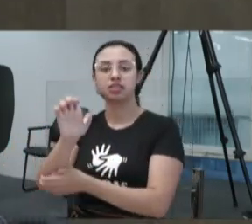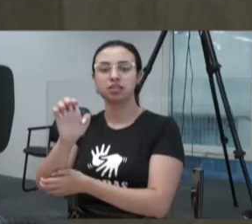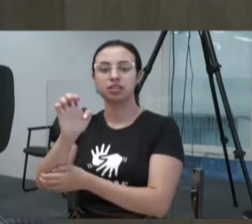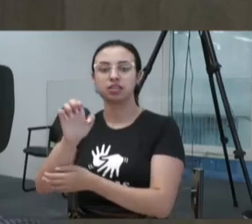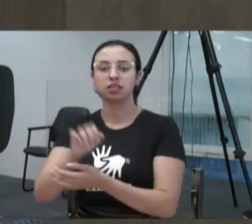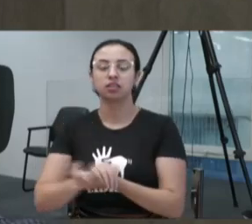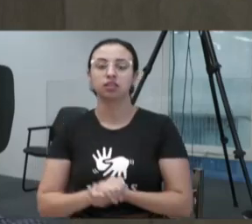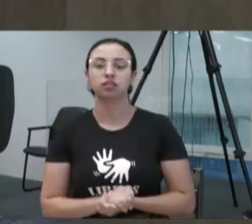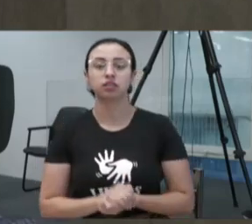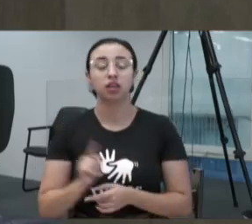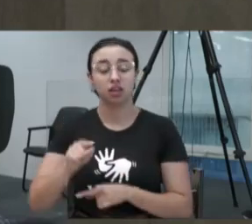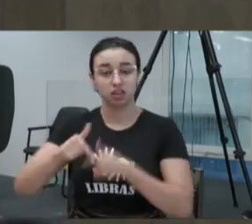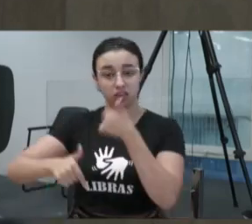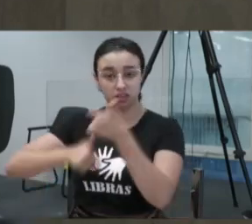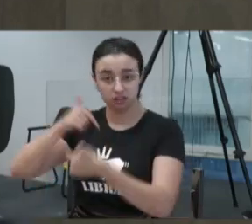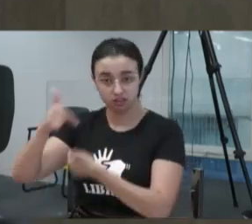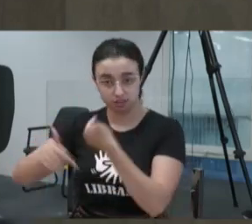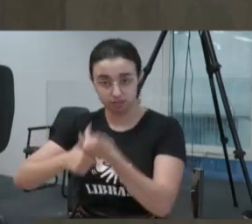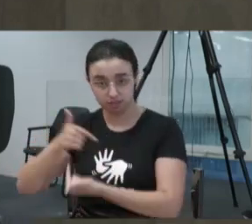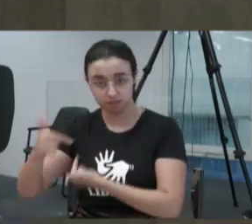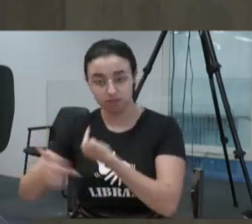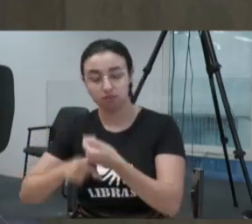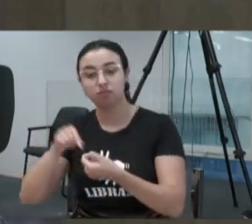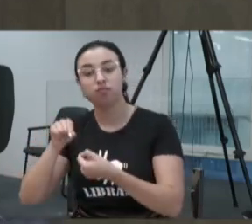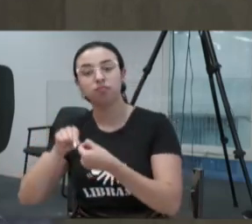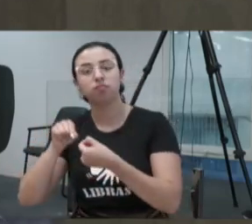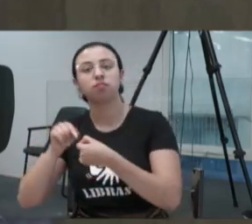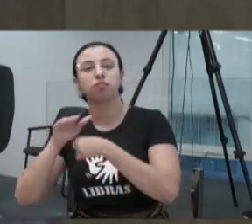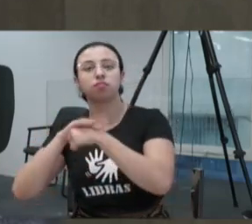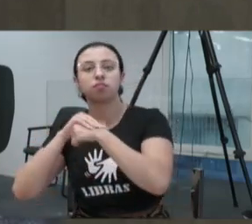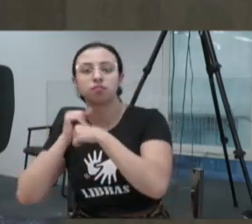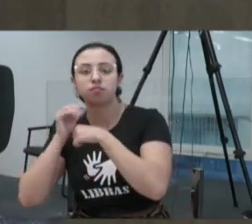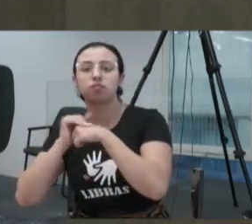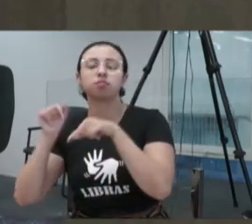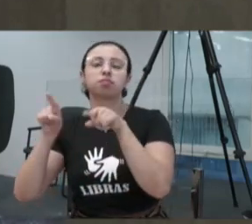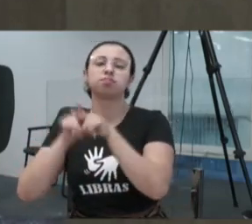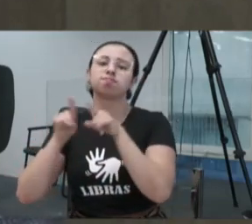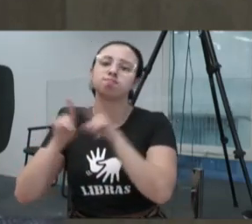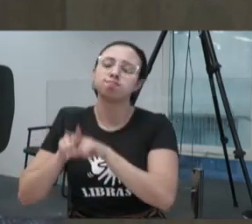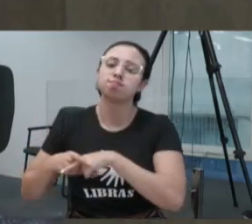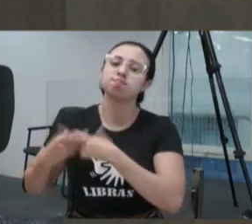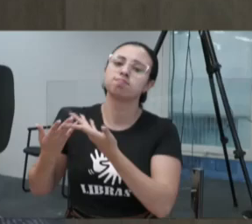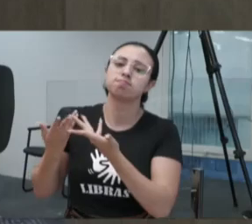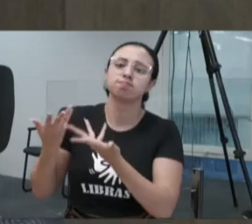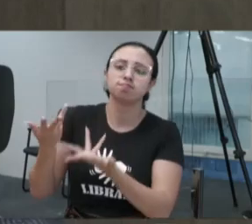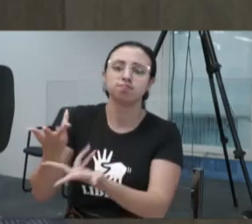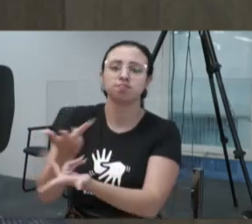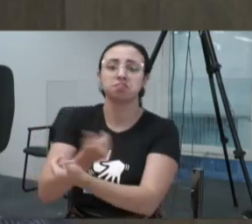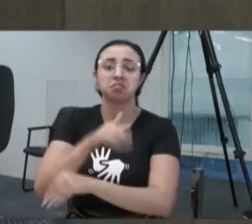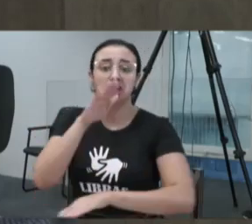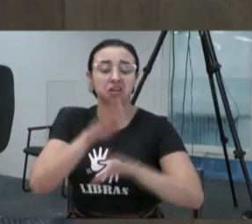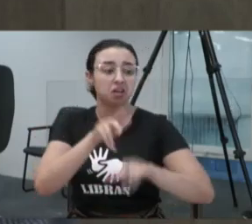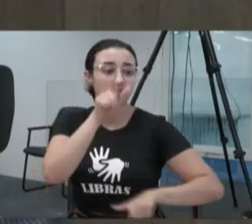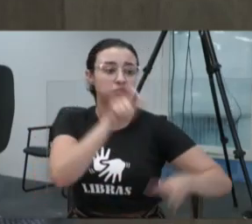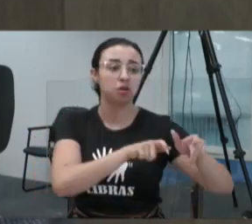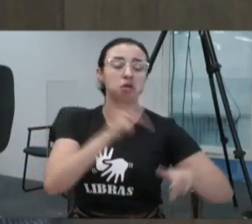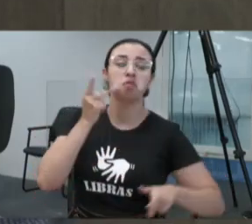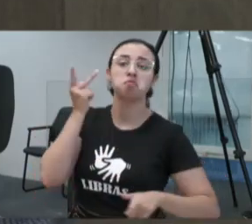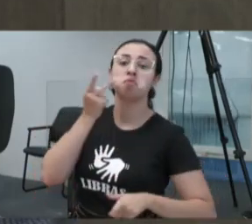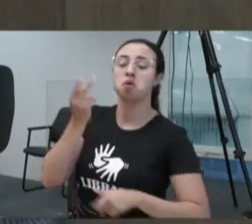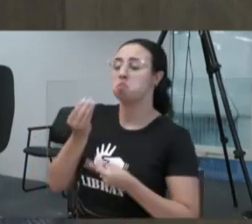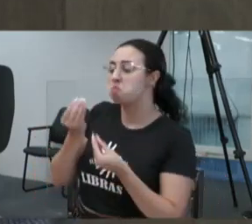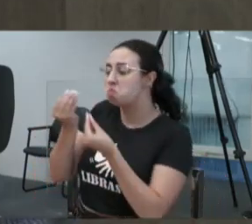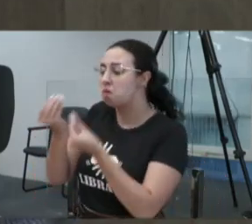um serviço que é feito com muito carinho, muito empenho, muitas das vezes passa despercebido, mas esses